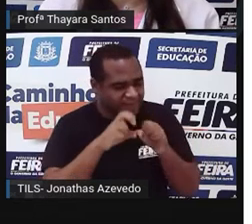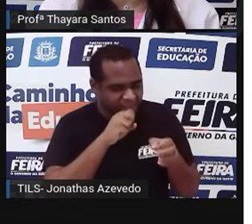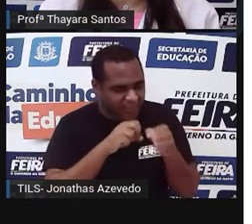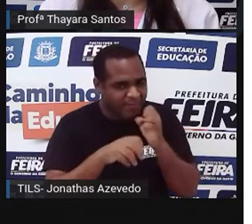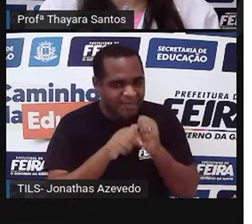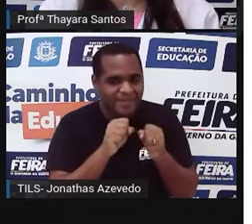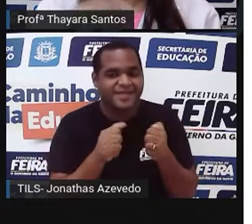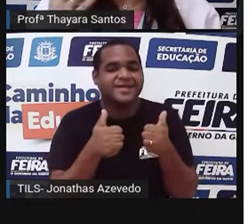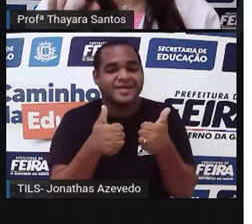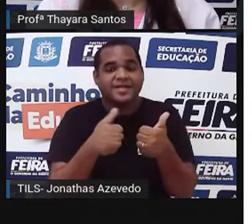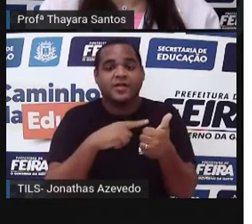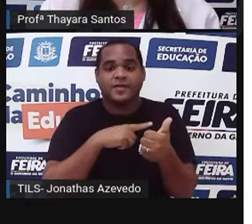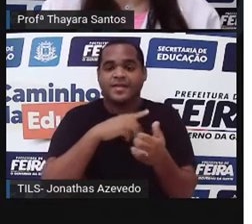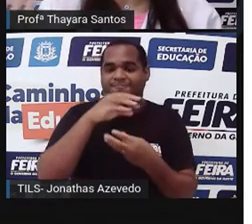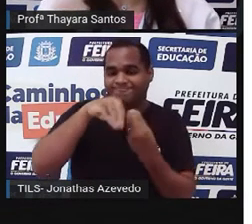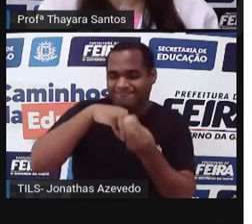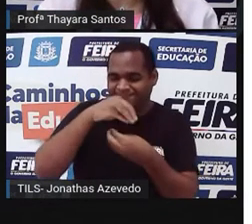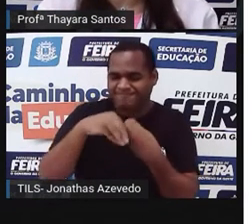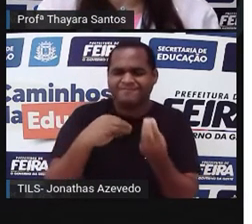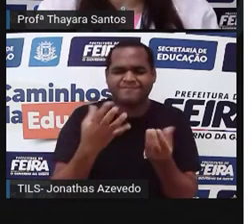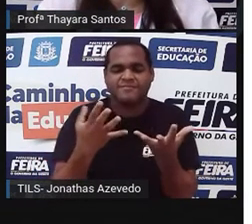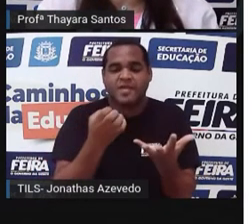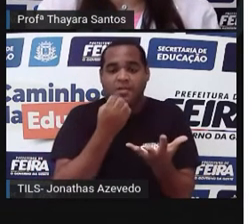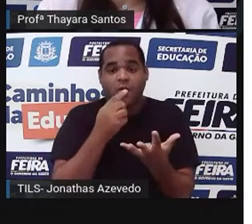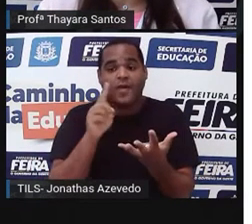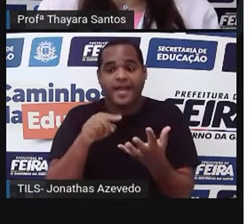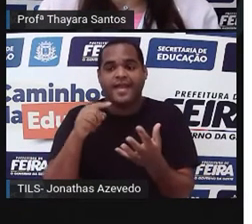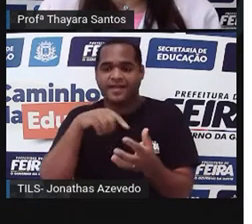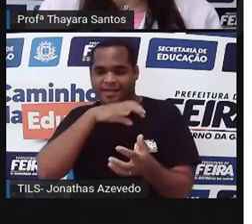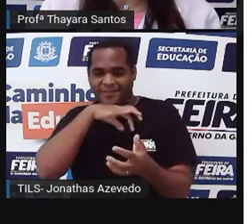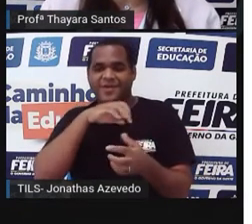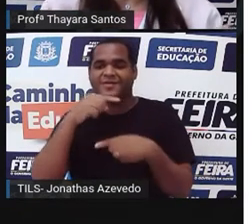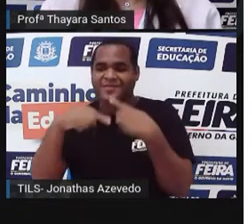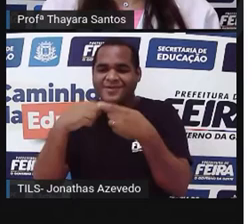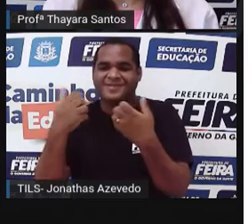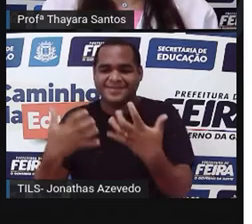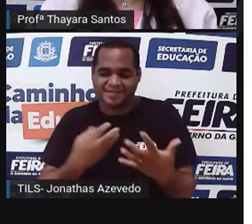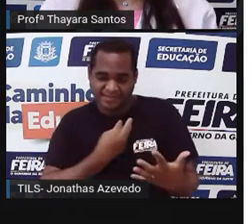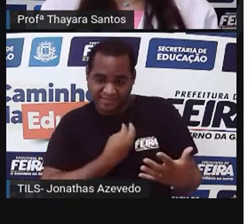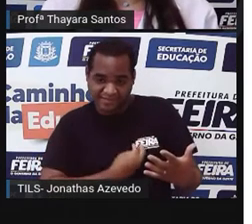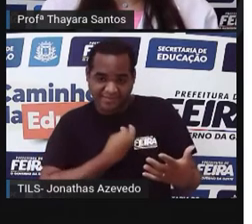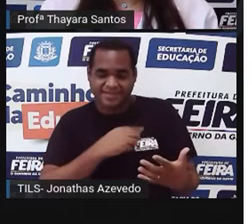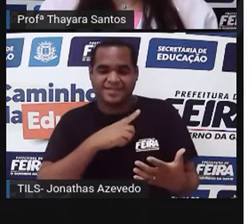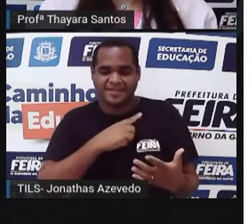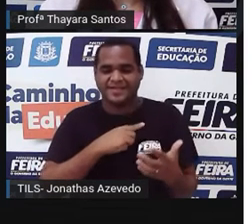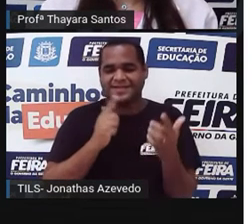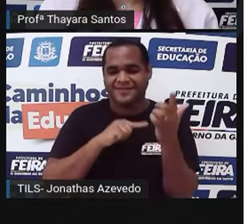parte dessa biomassa. Esses animais vão servir de alimento para a gente depois e assim vai.